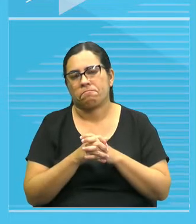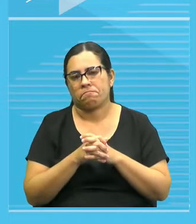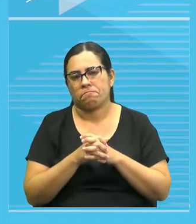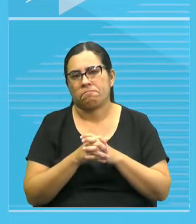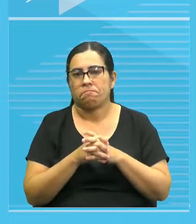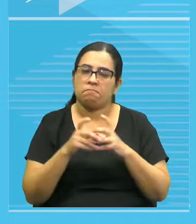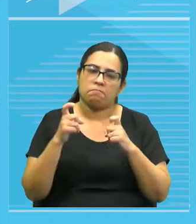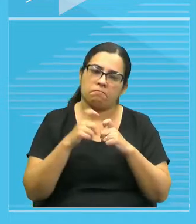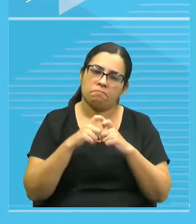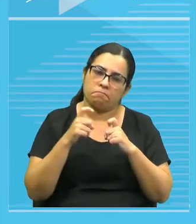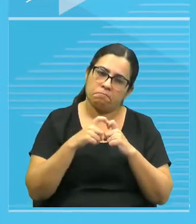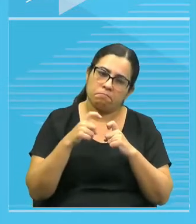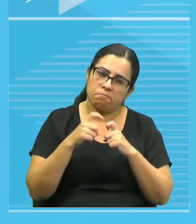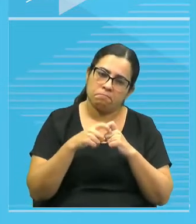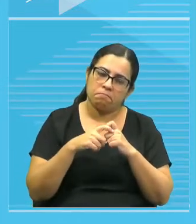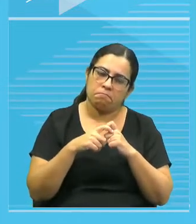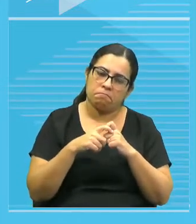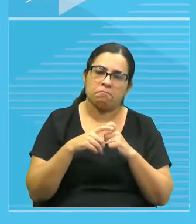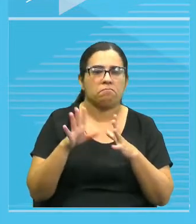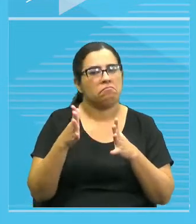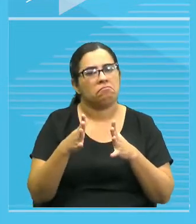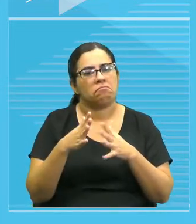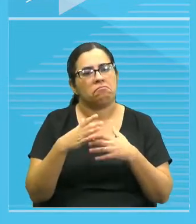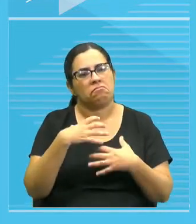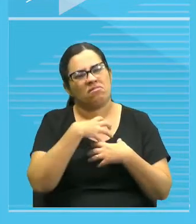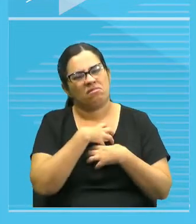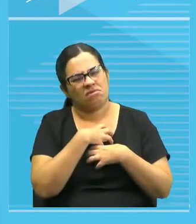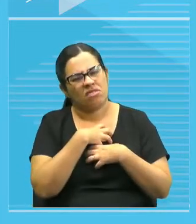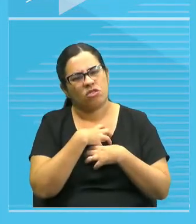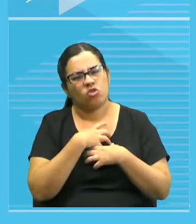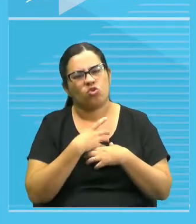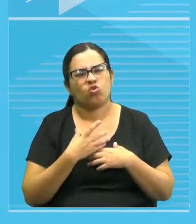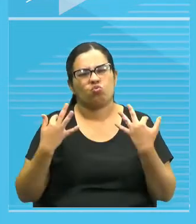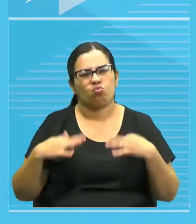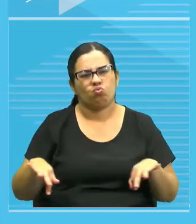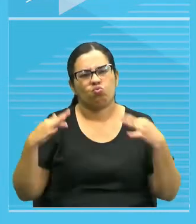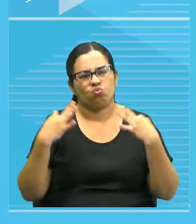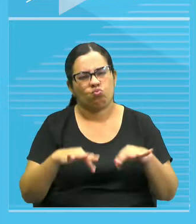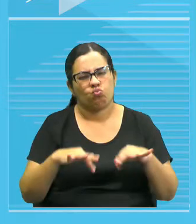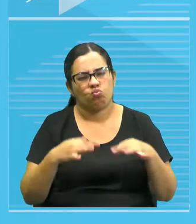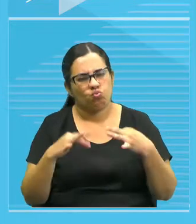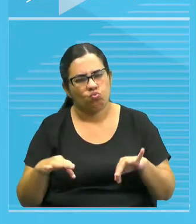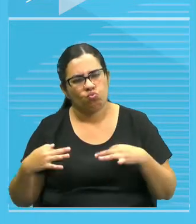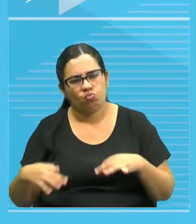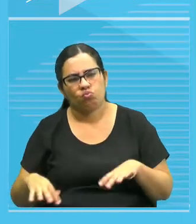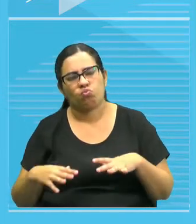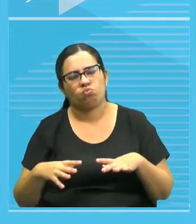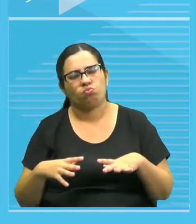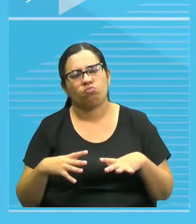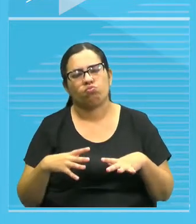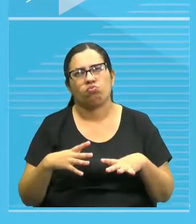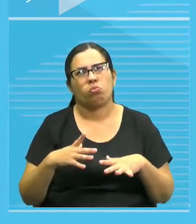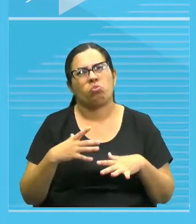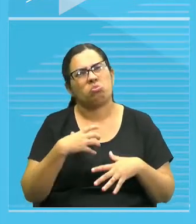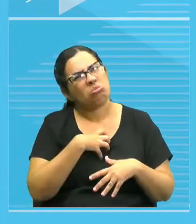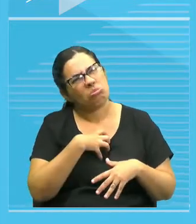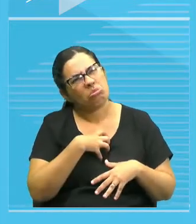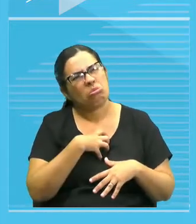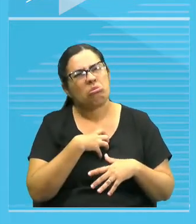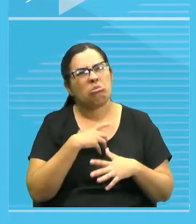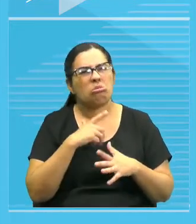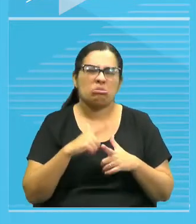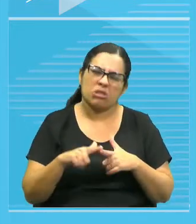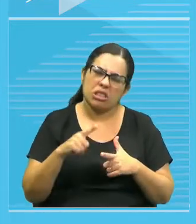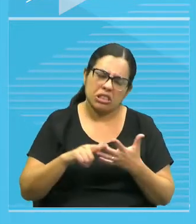a um médico porque está com uma determinada queixa, um determinado sintoma. Doutor, estou com esse problema aqui